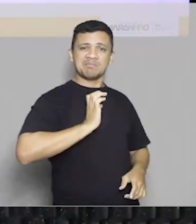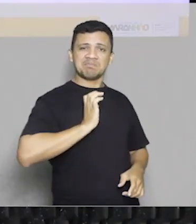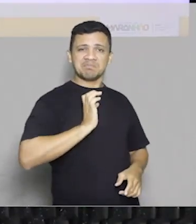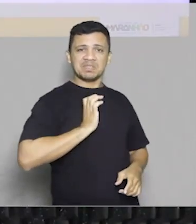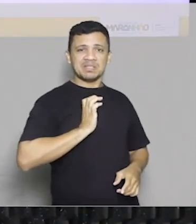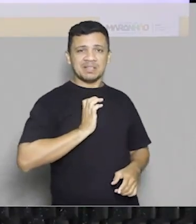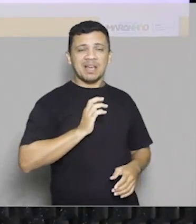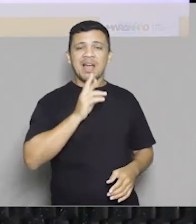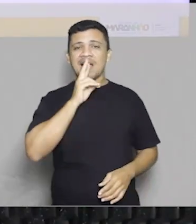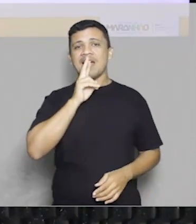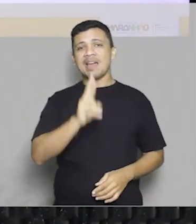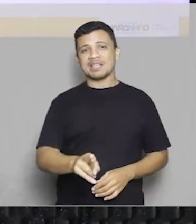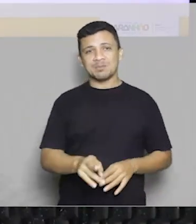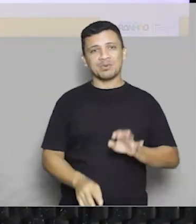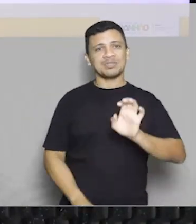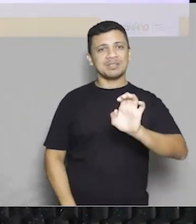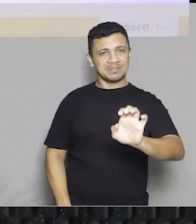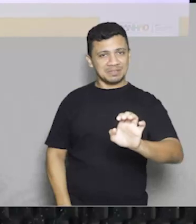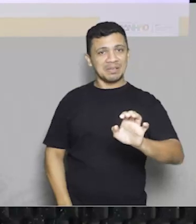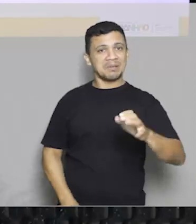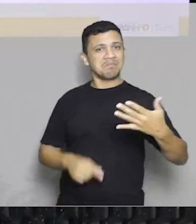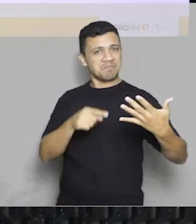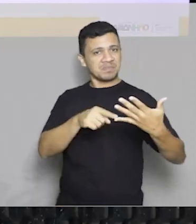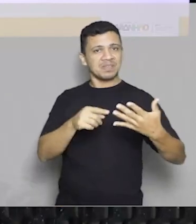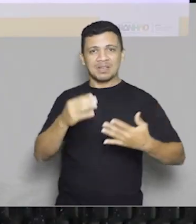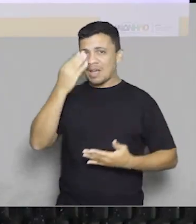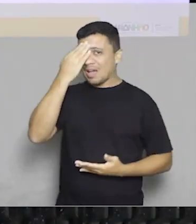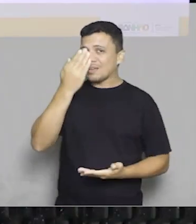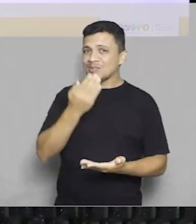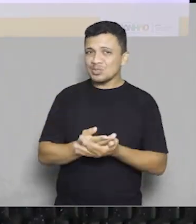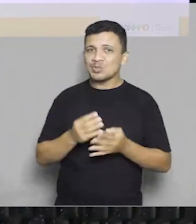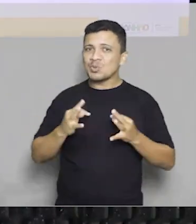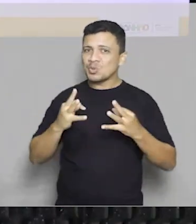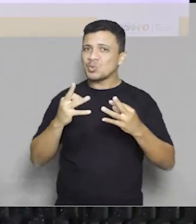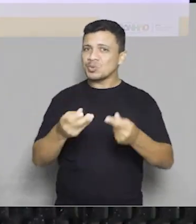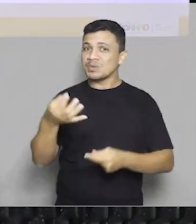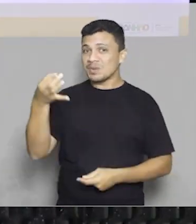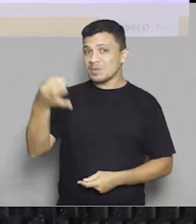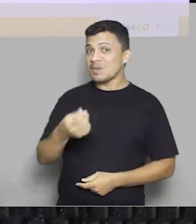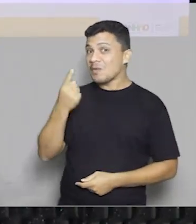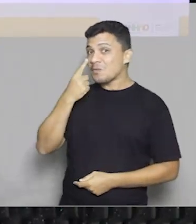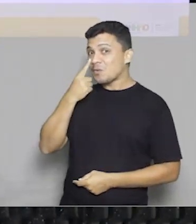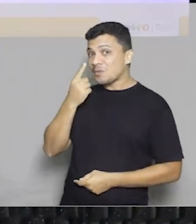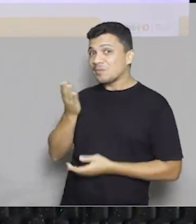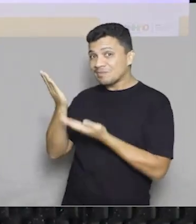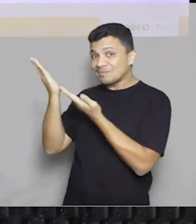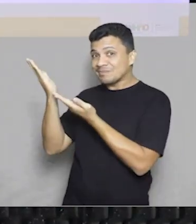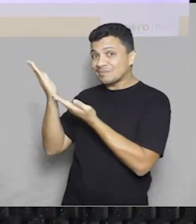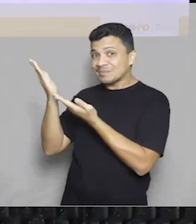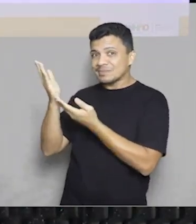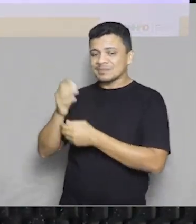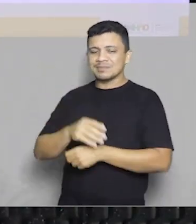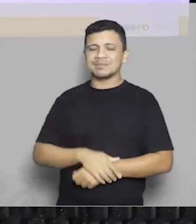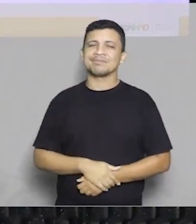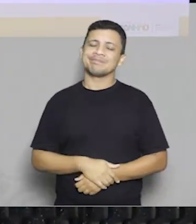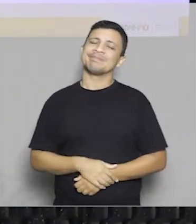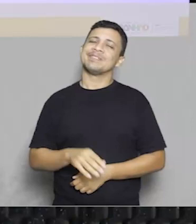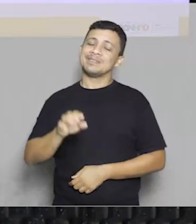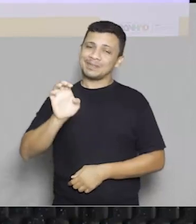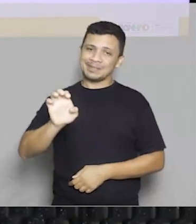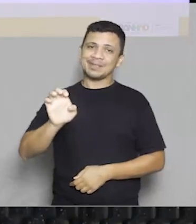gente fica com a letra E. Eu acredito que todos vamos acertar, vamos só dar uma conferida se é mesmo a letra E. Vamos lá, todo mundo junto. Letra